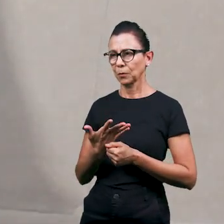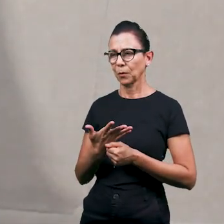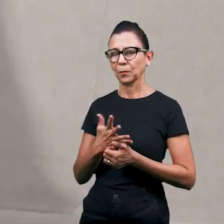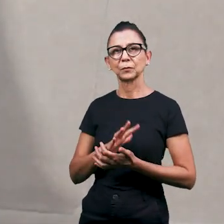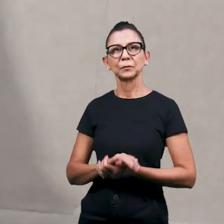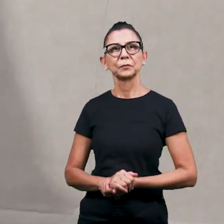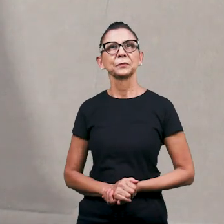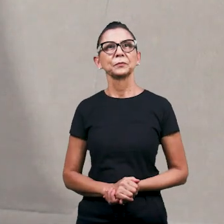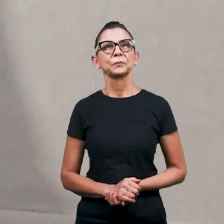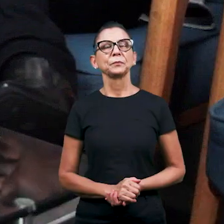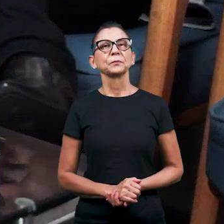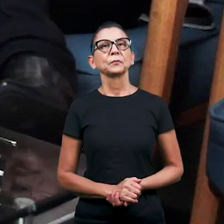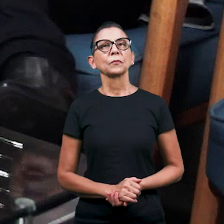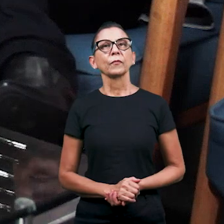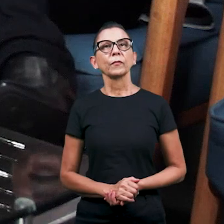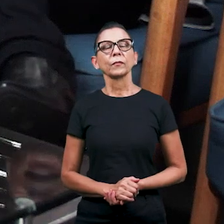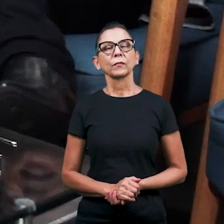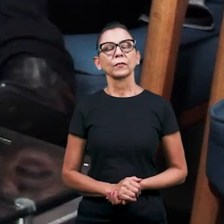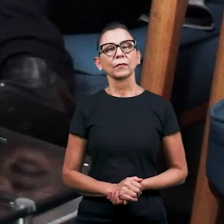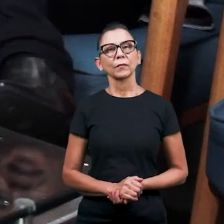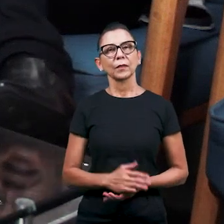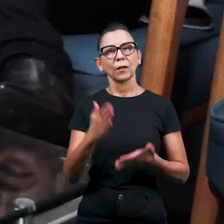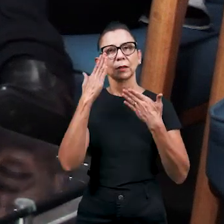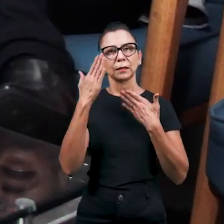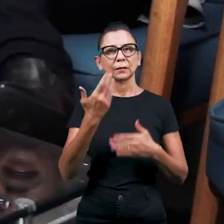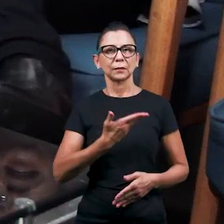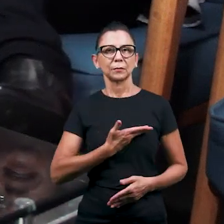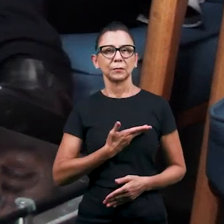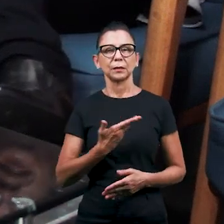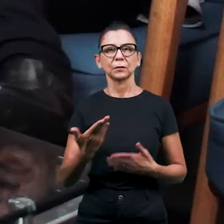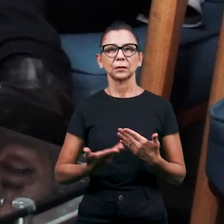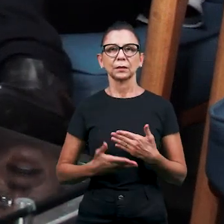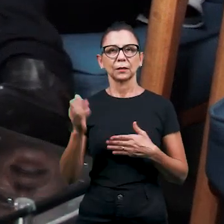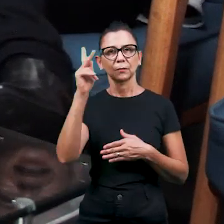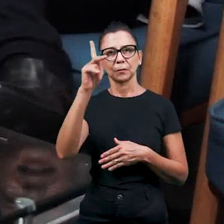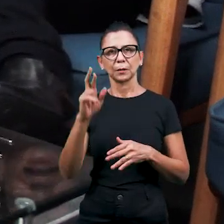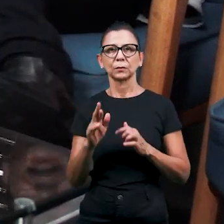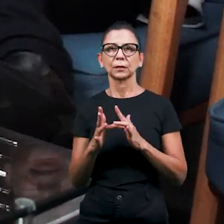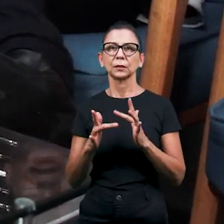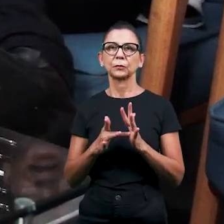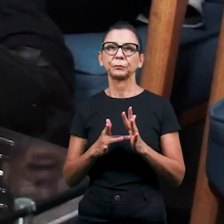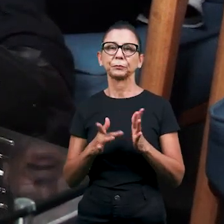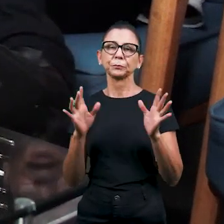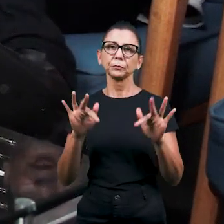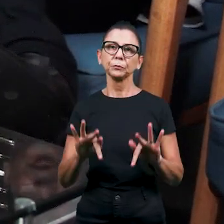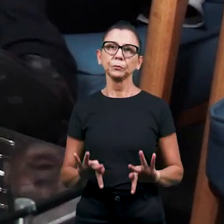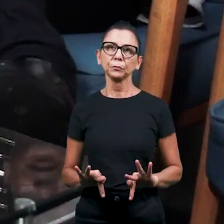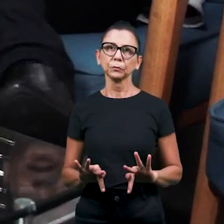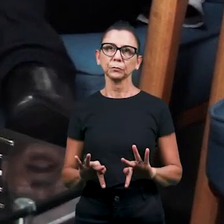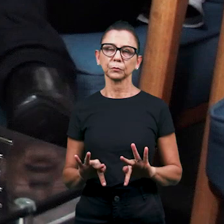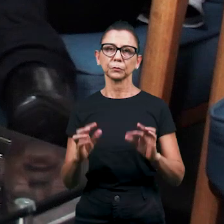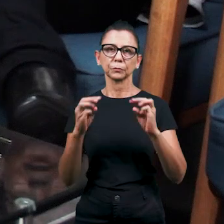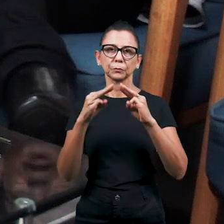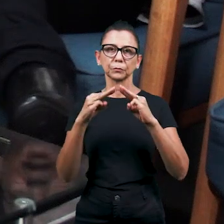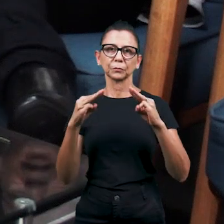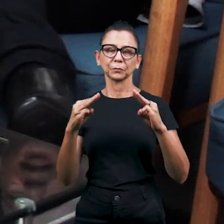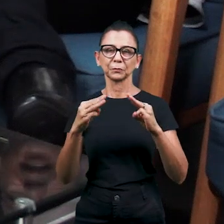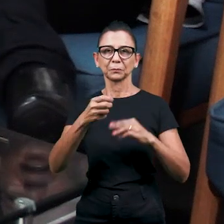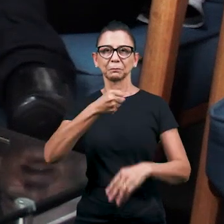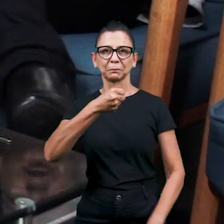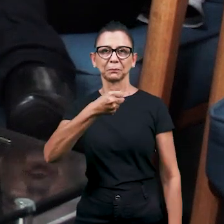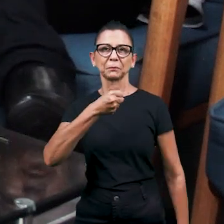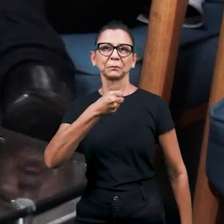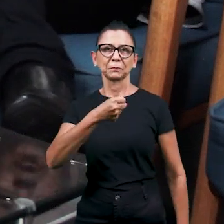amigos, a paz do Senhor. Muito bem, a gente assim encerra esse Manaim Entrevista, falando sobre o Evangelho Sem